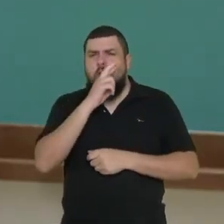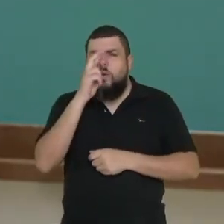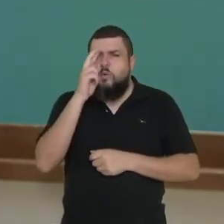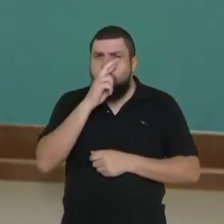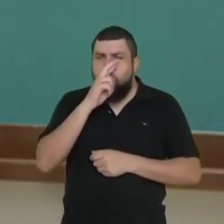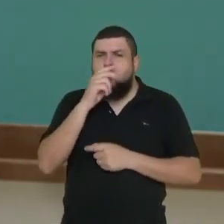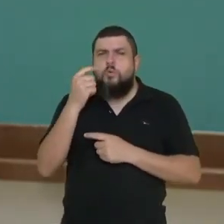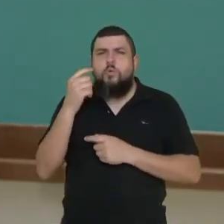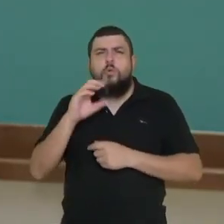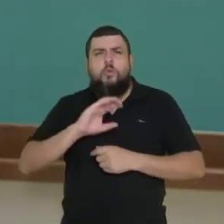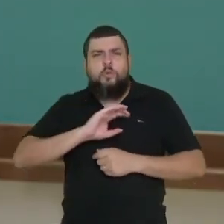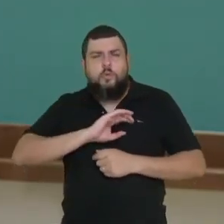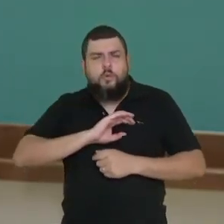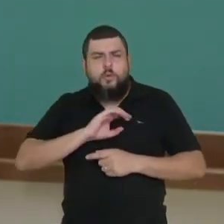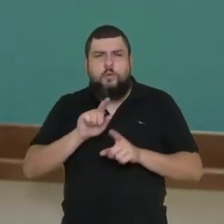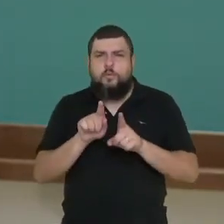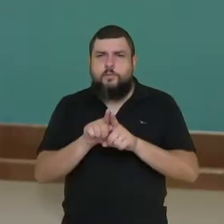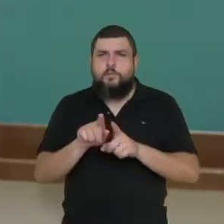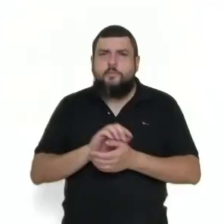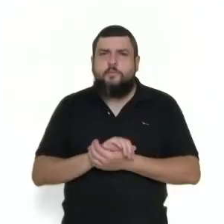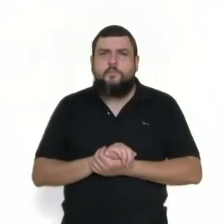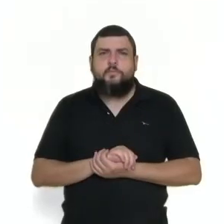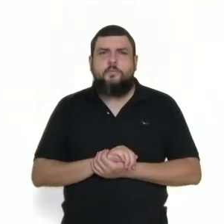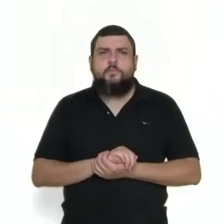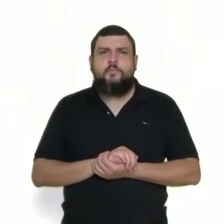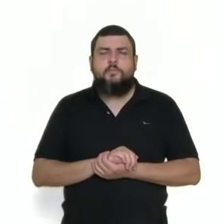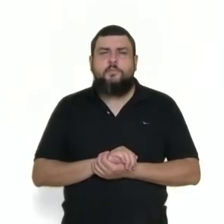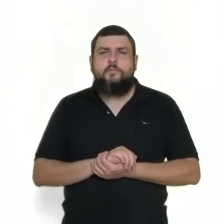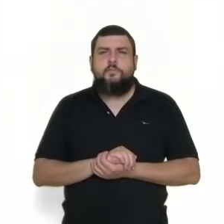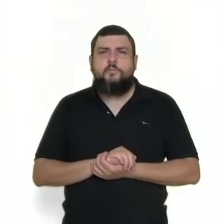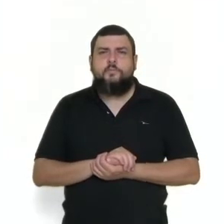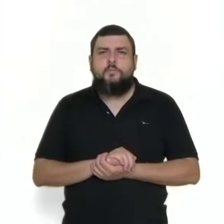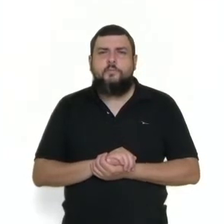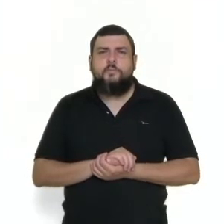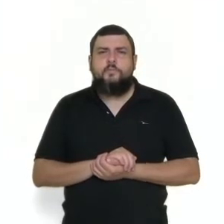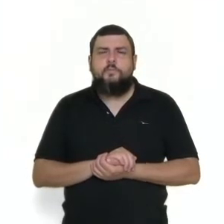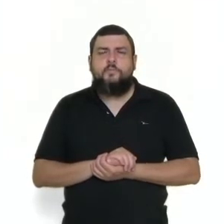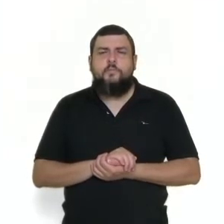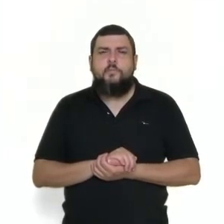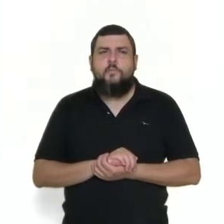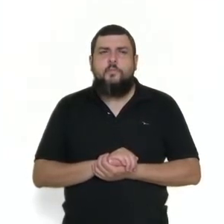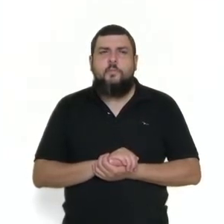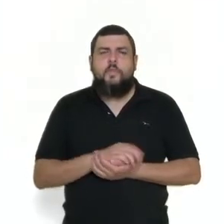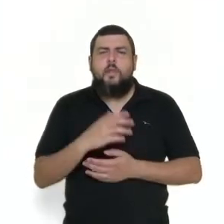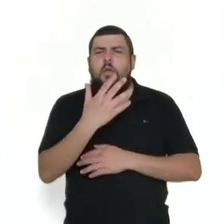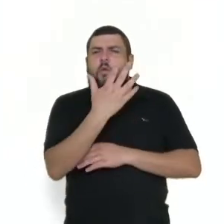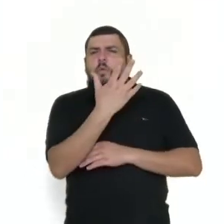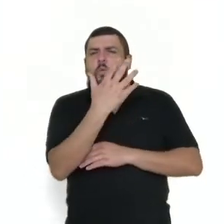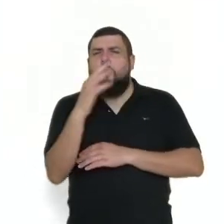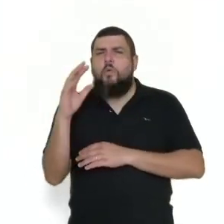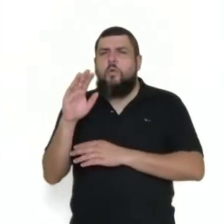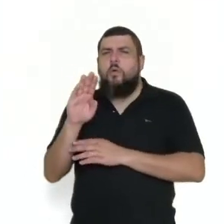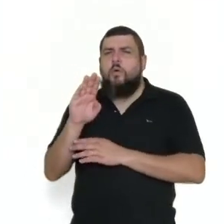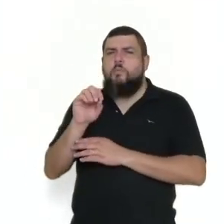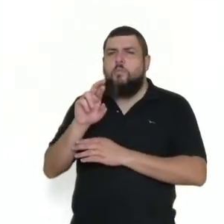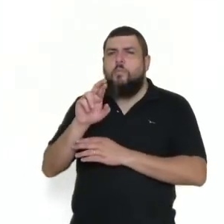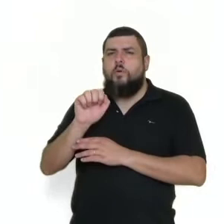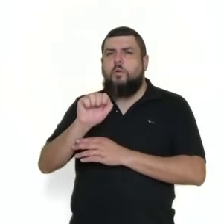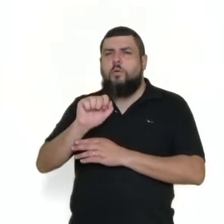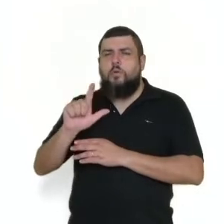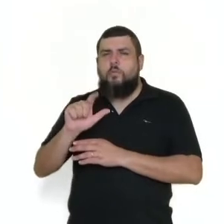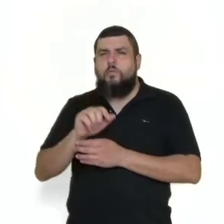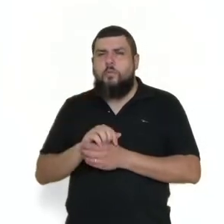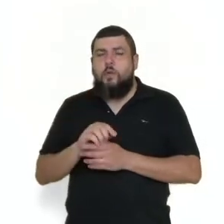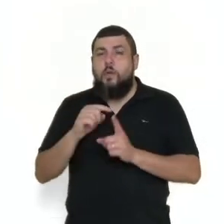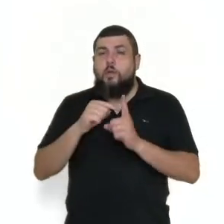básica desse tipo de bioma. Floresta boreal. Temperatura oscila entre menos 54 e